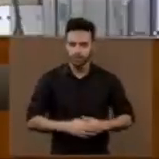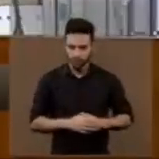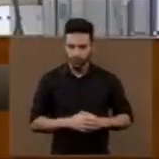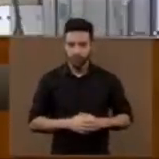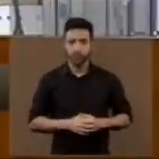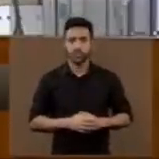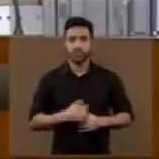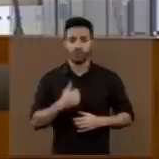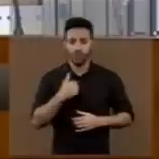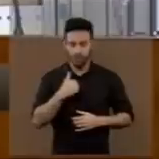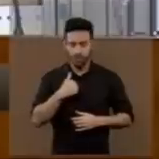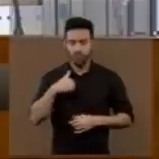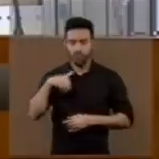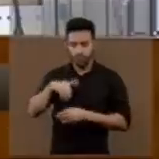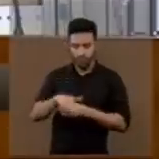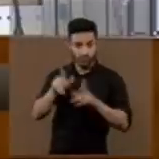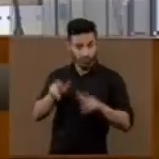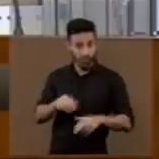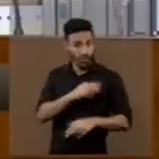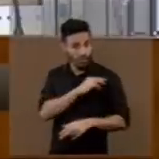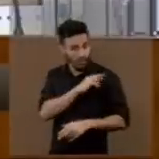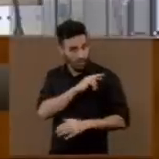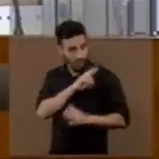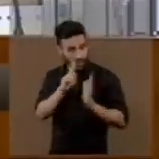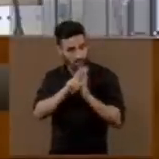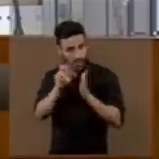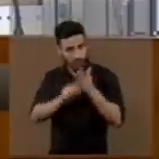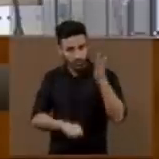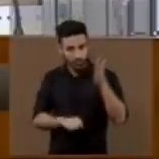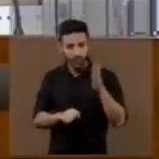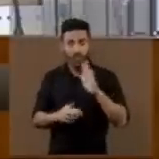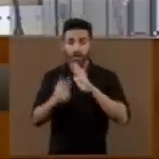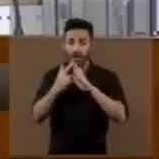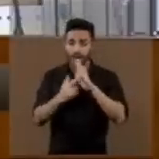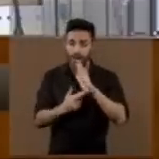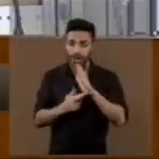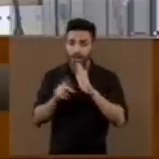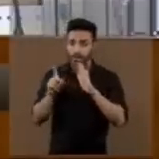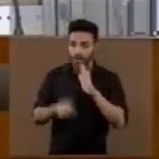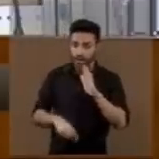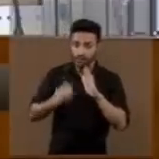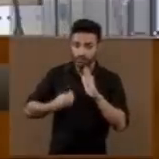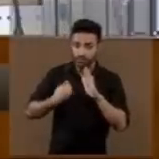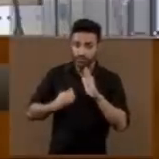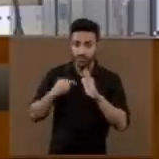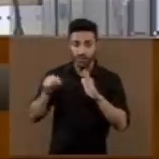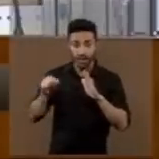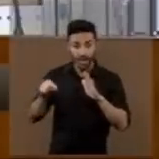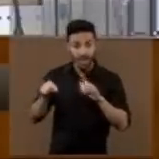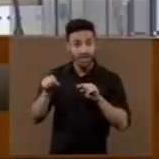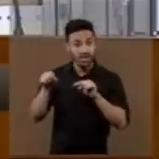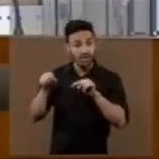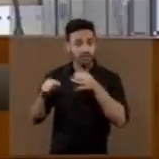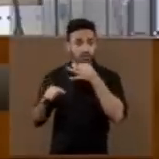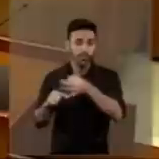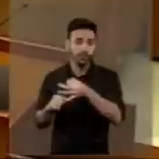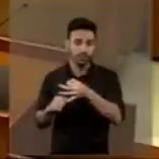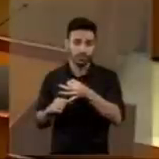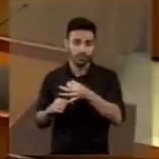que votamos com o ministro relator, é que a norma é válida com essa interpretação, ou essa interpretação mas da norma quais, é válida.